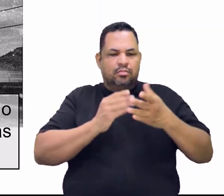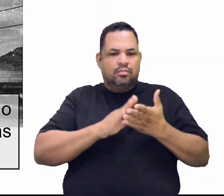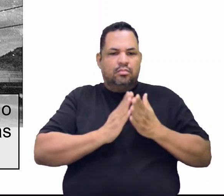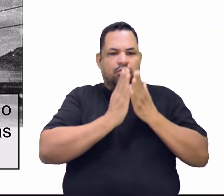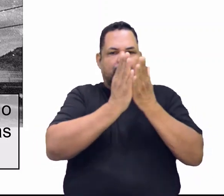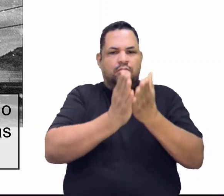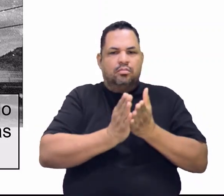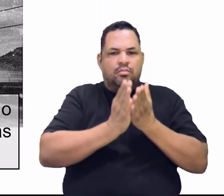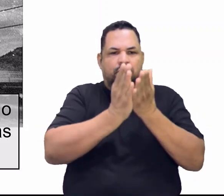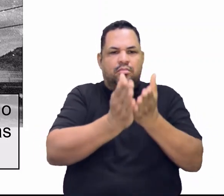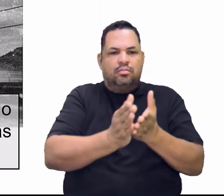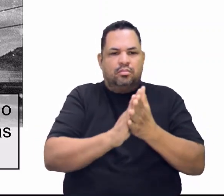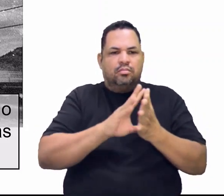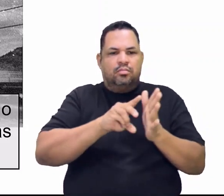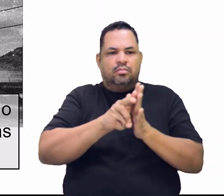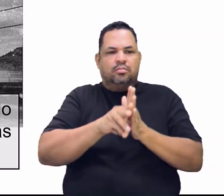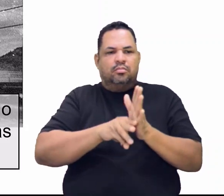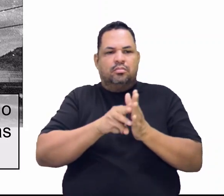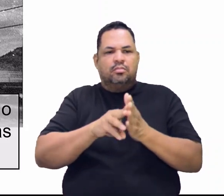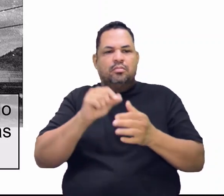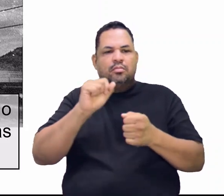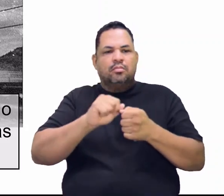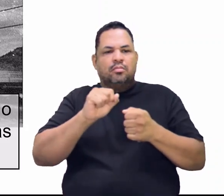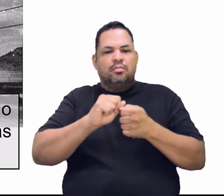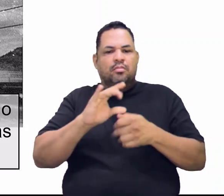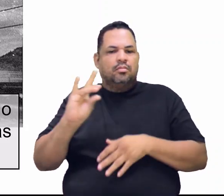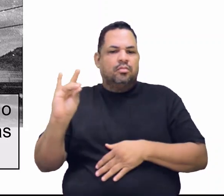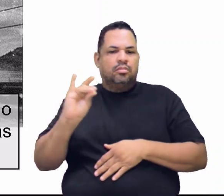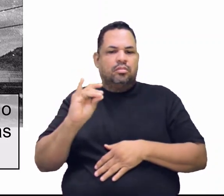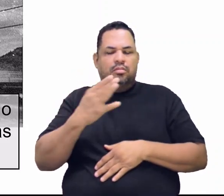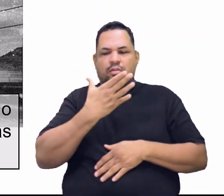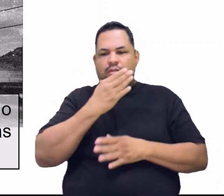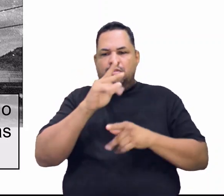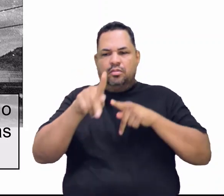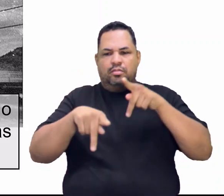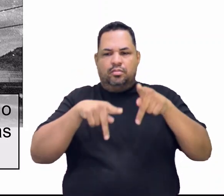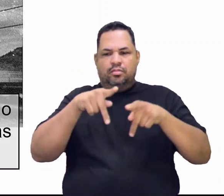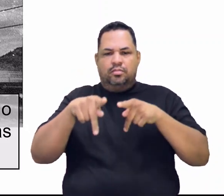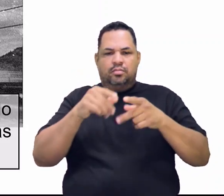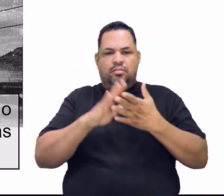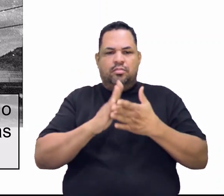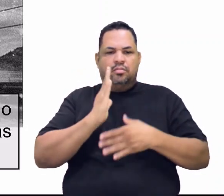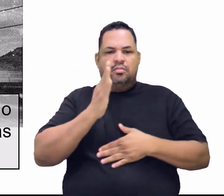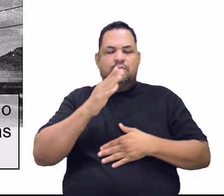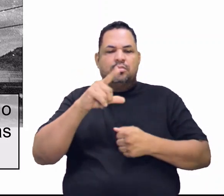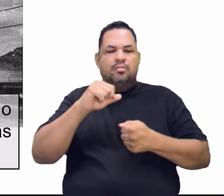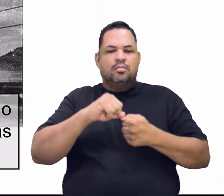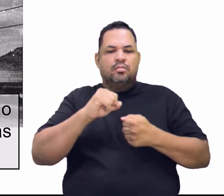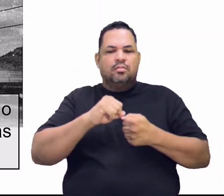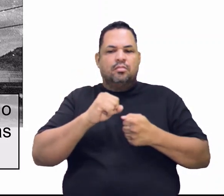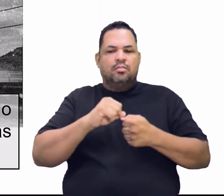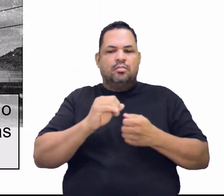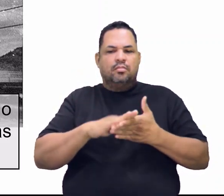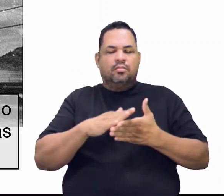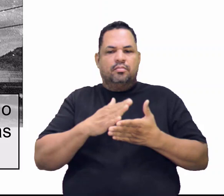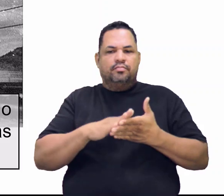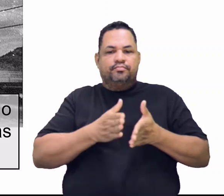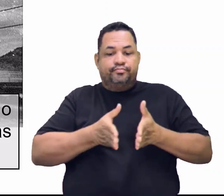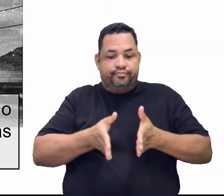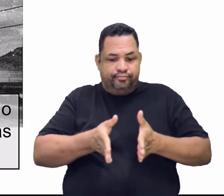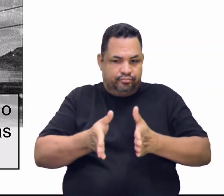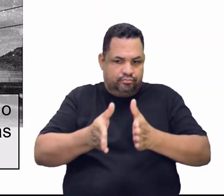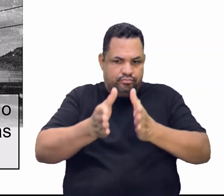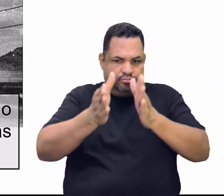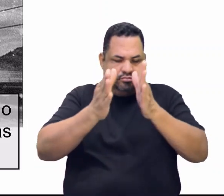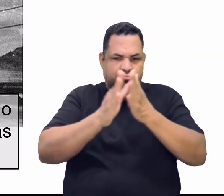Madeira, realizado por bolivianos. Na verdade, os bolivianos já faziam esse tipo de